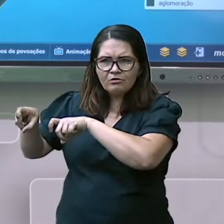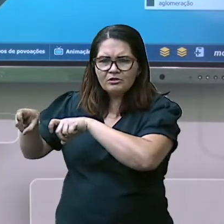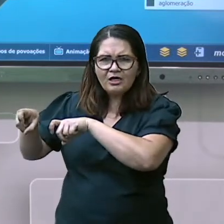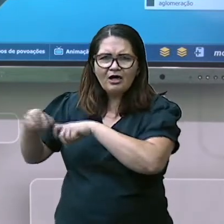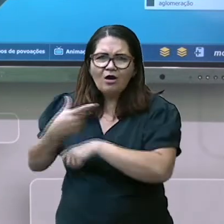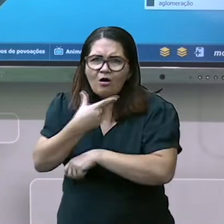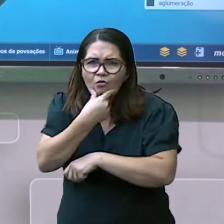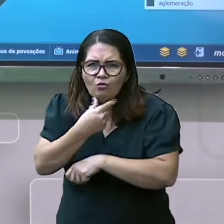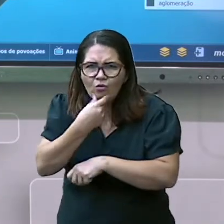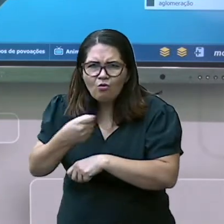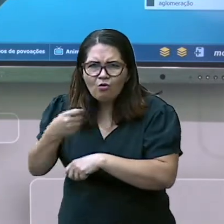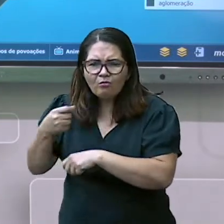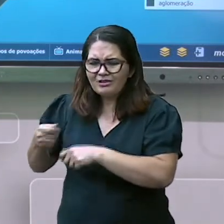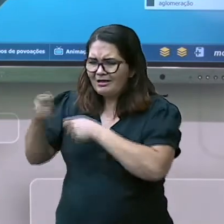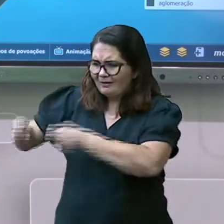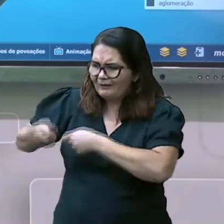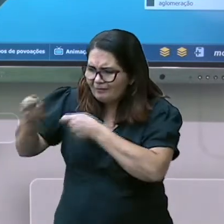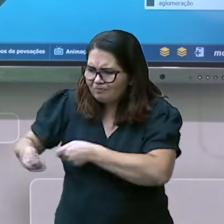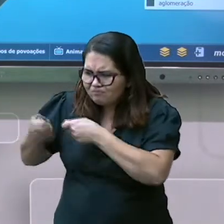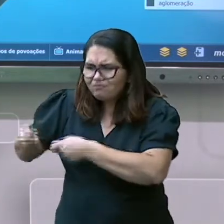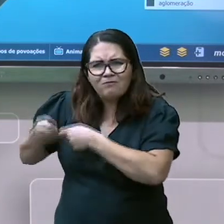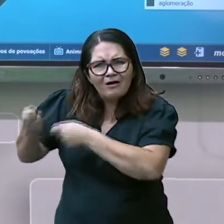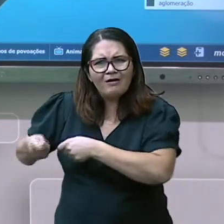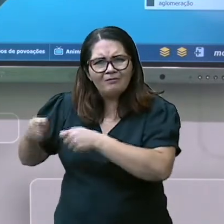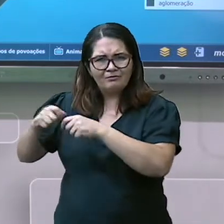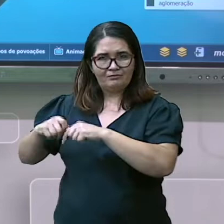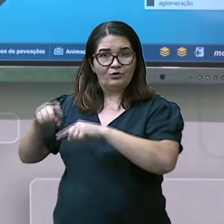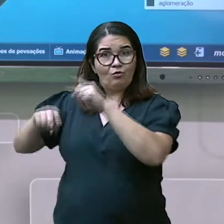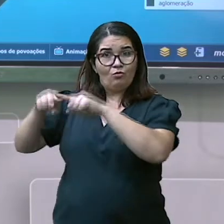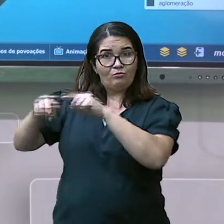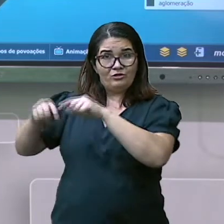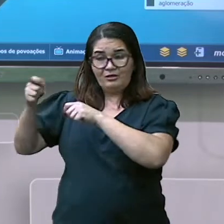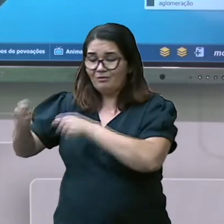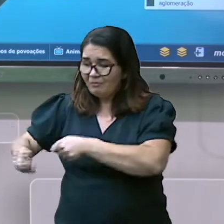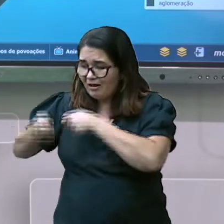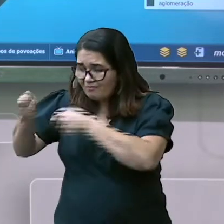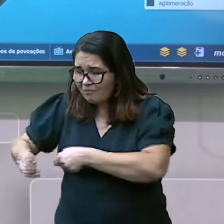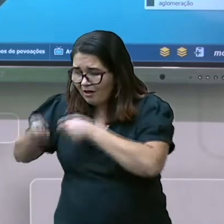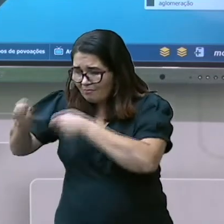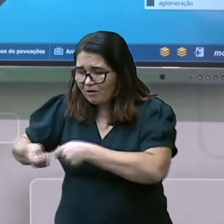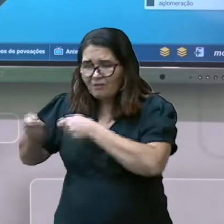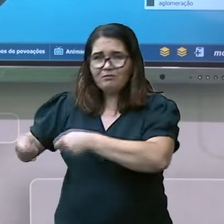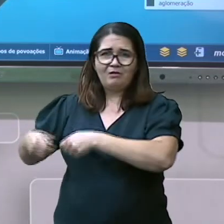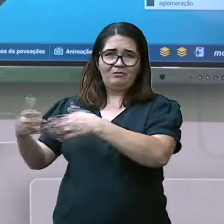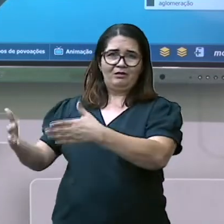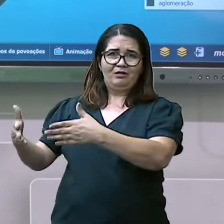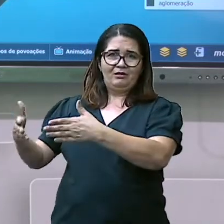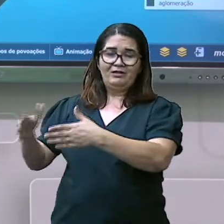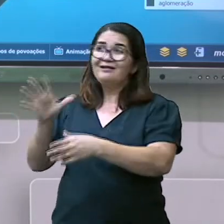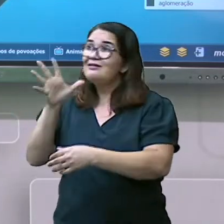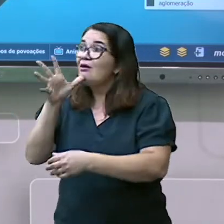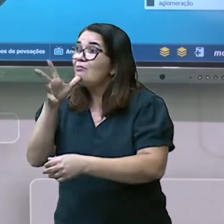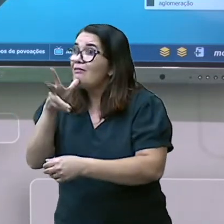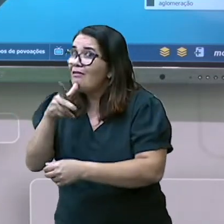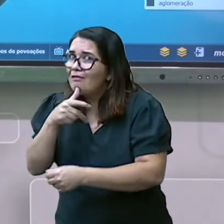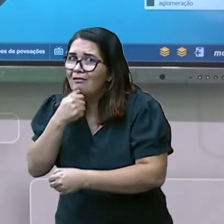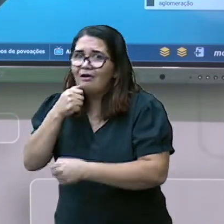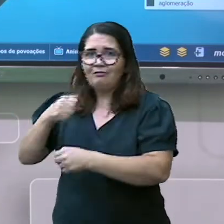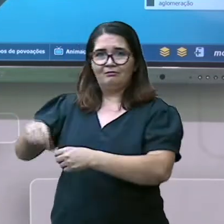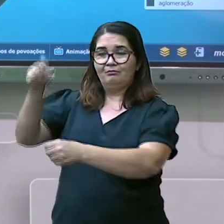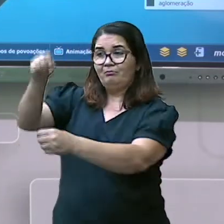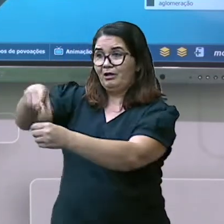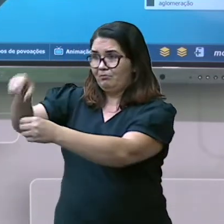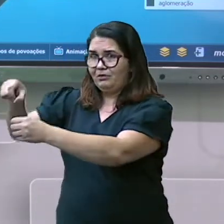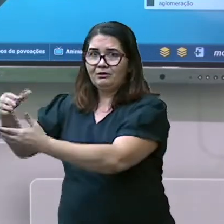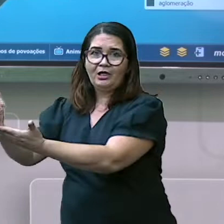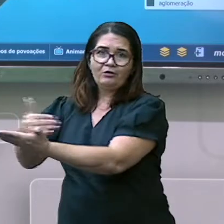aproximadamente 7 bilhões de pessoas, que essa cifra foi ultrapassada, né?